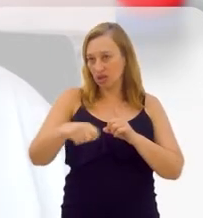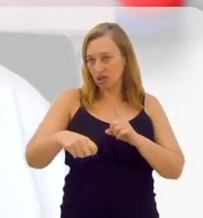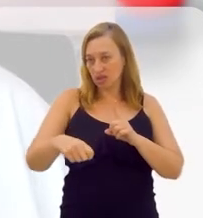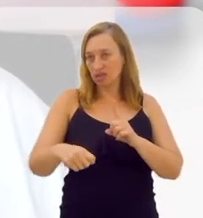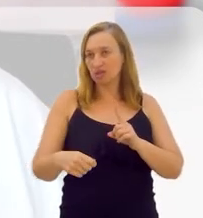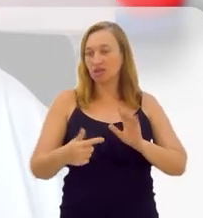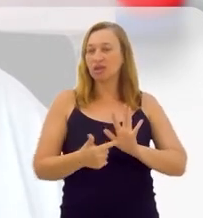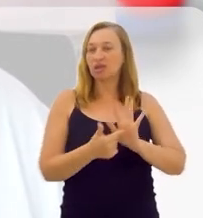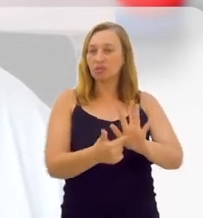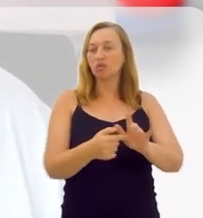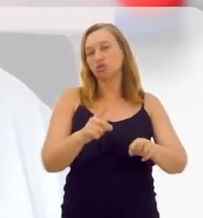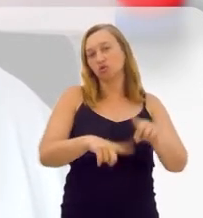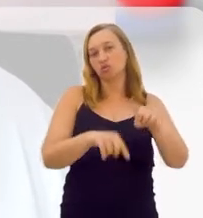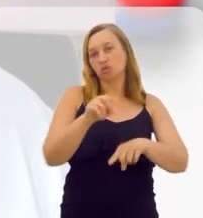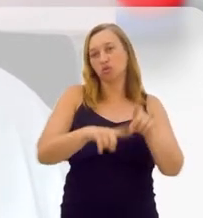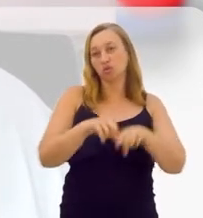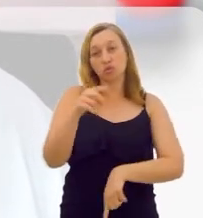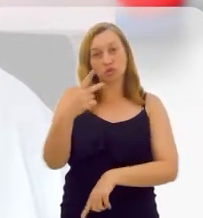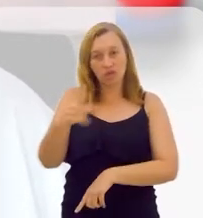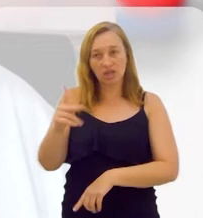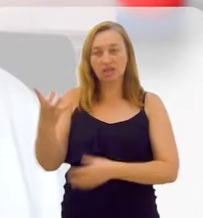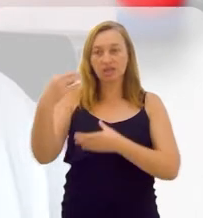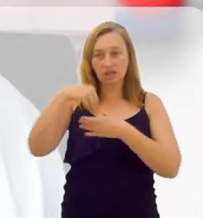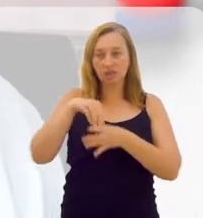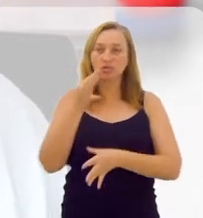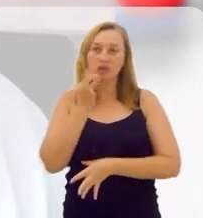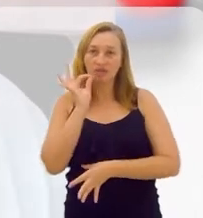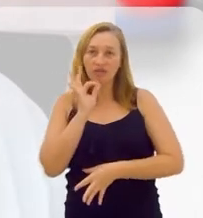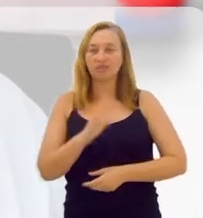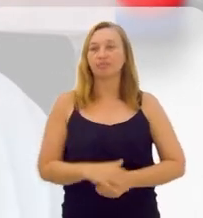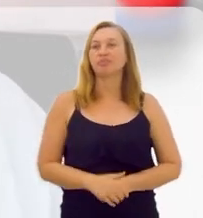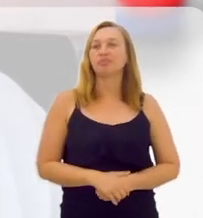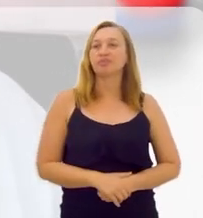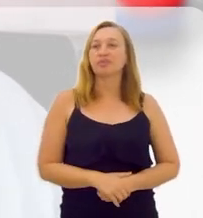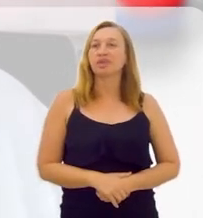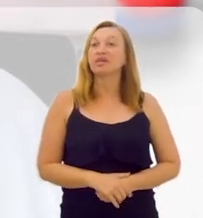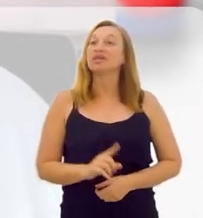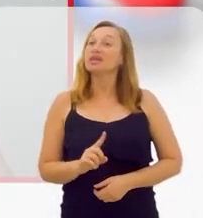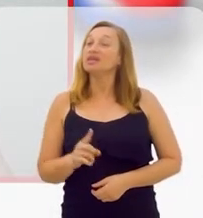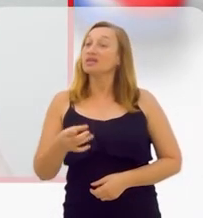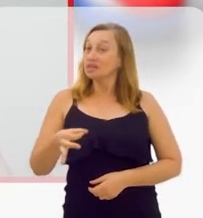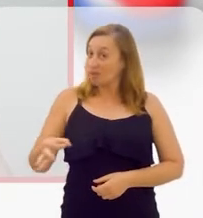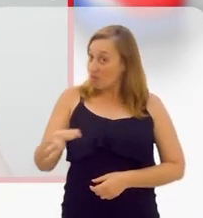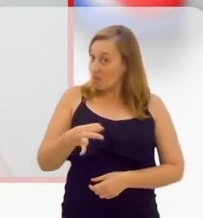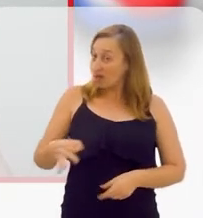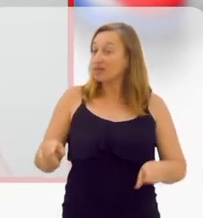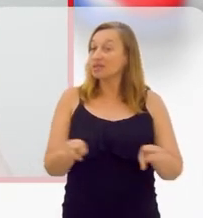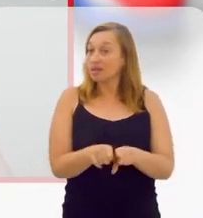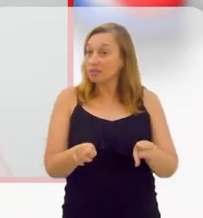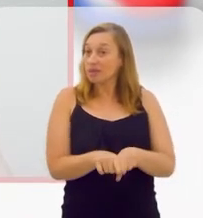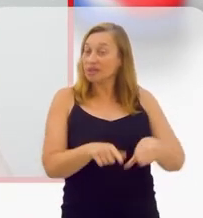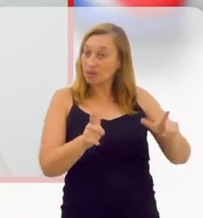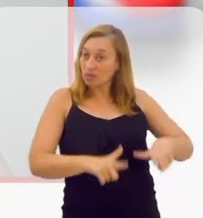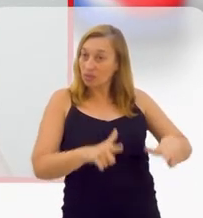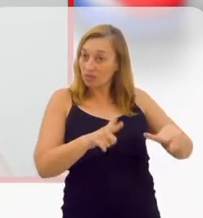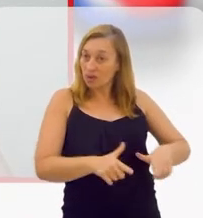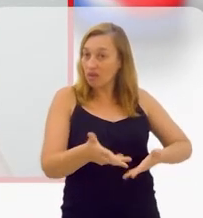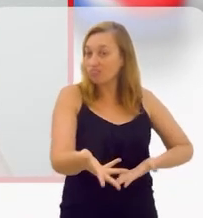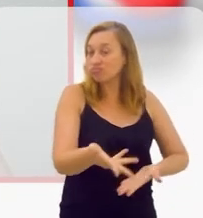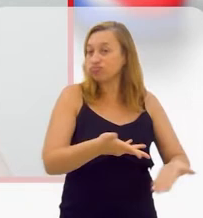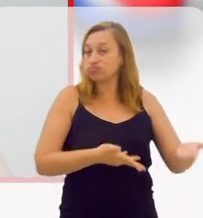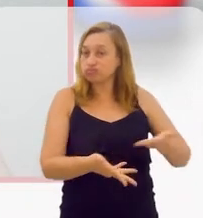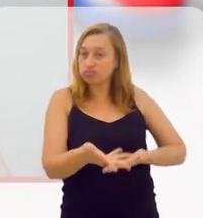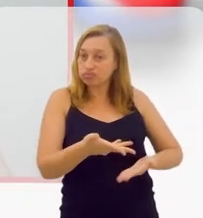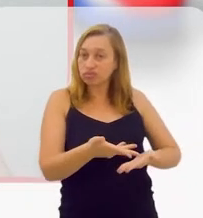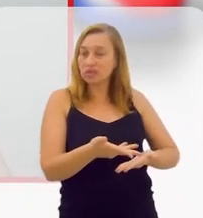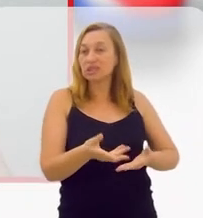2 meses que elas expõem os produtos dela aqui dentro do café. É, agora, além da moeda, você também está com um espaço